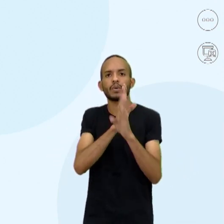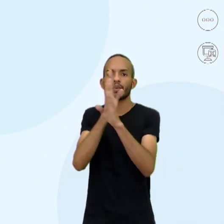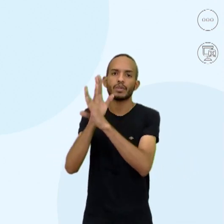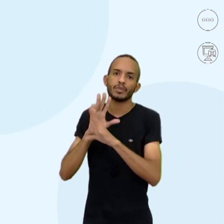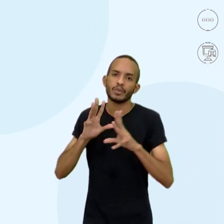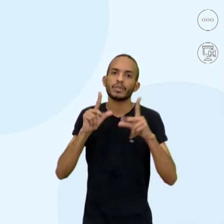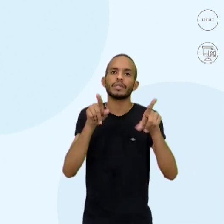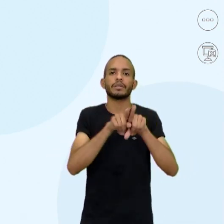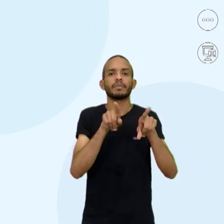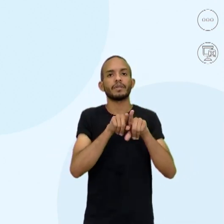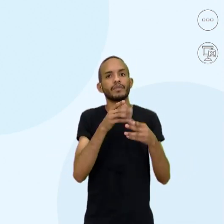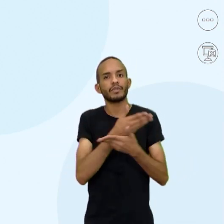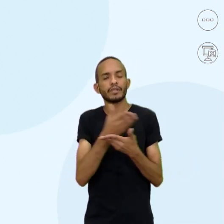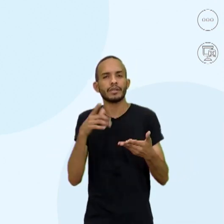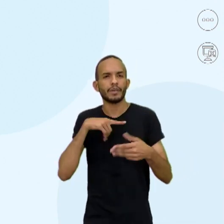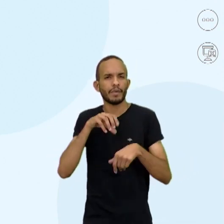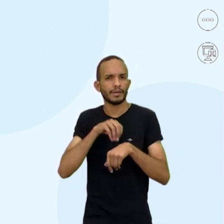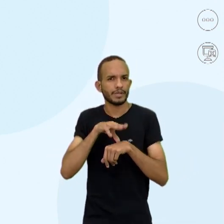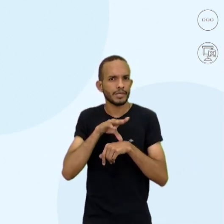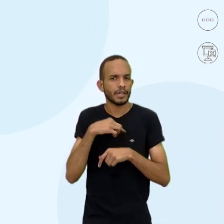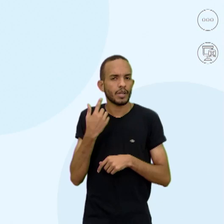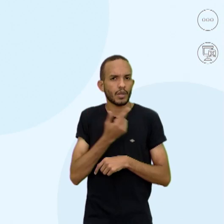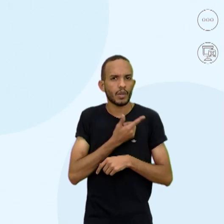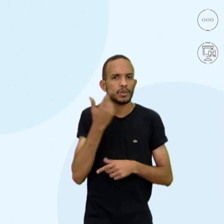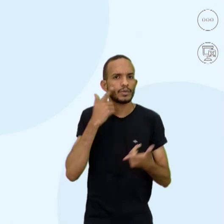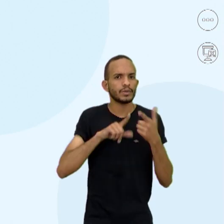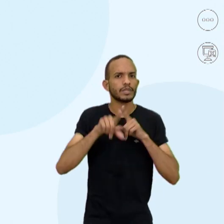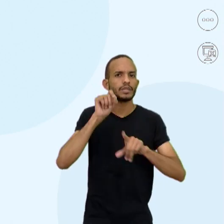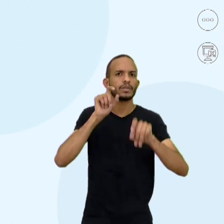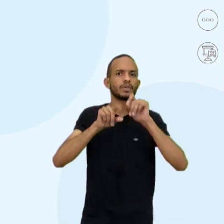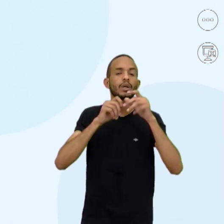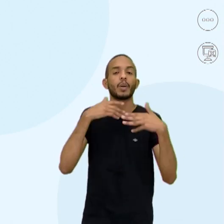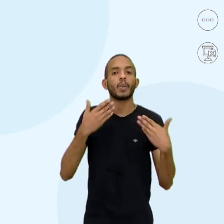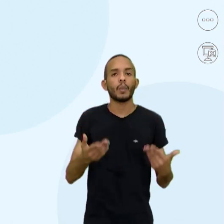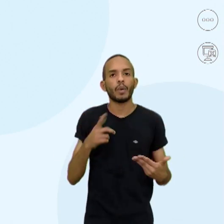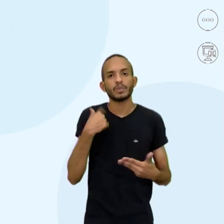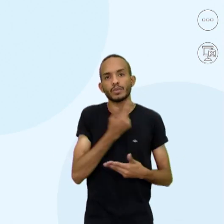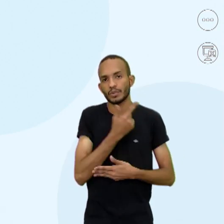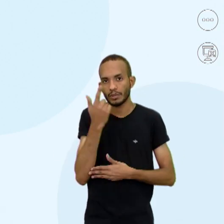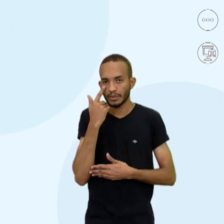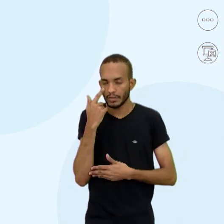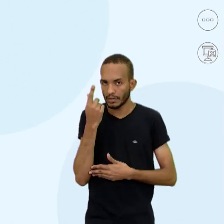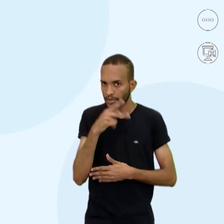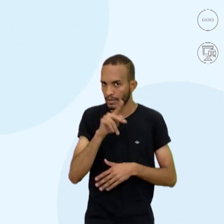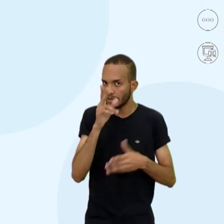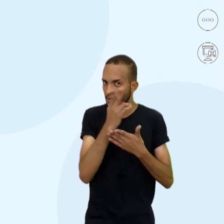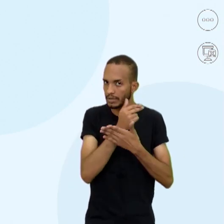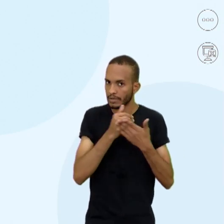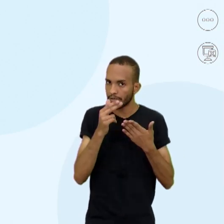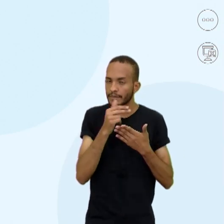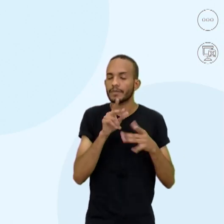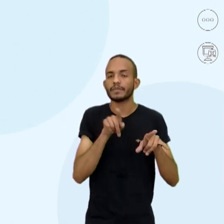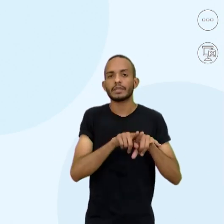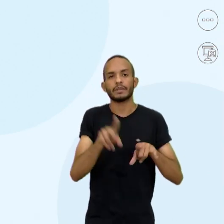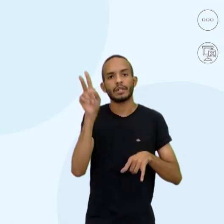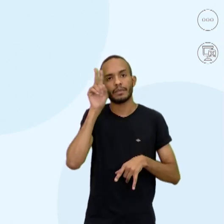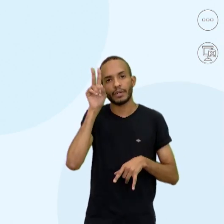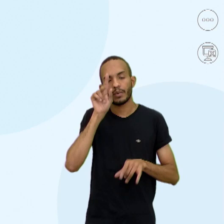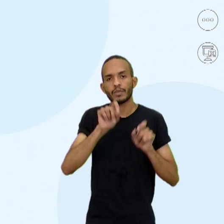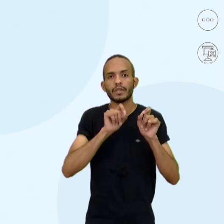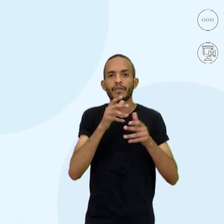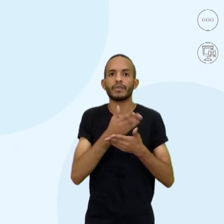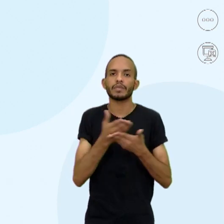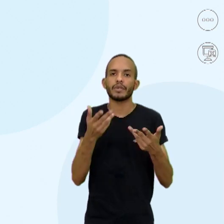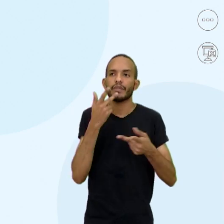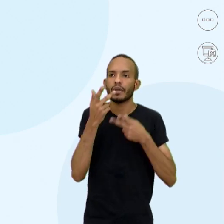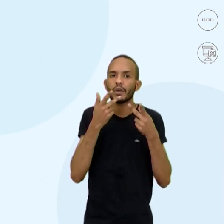essas. Então, você tem uma dica para a gente escolher aqui como que a gente olha esse desenho? Tenho. Vamos lembrar que você